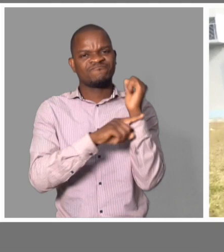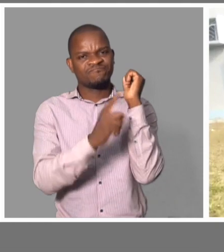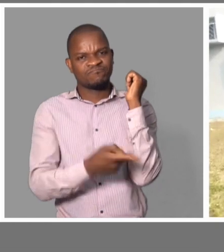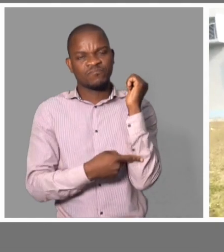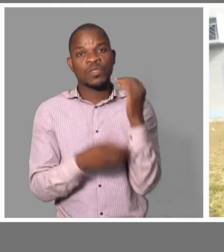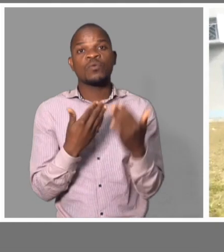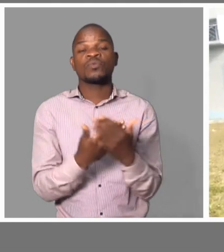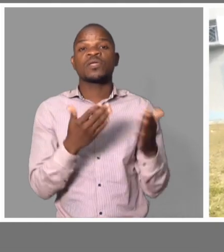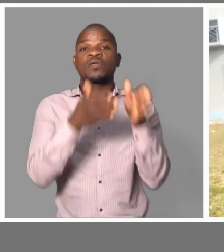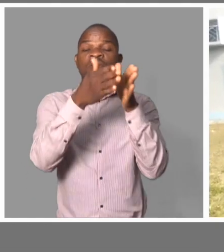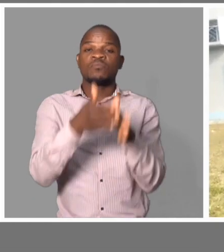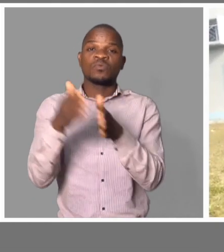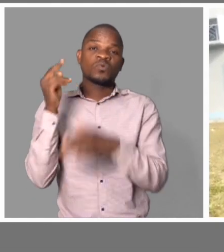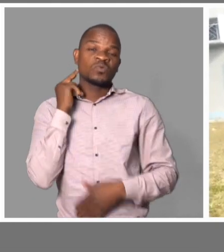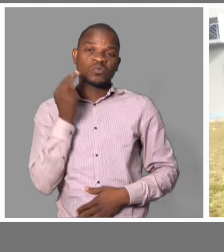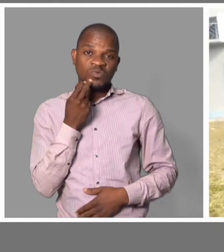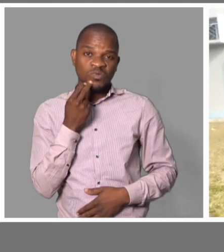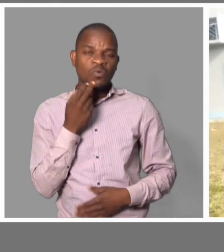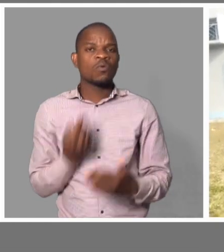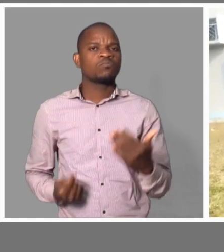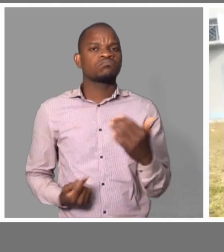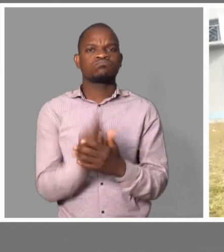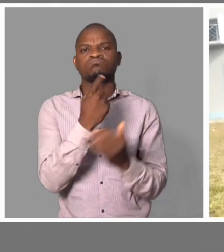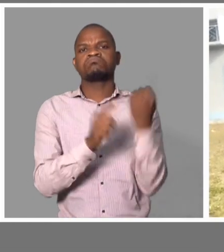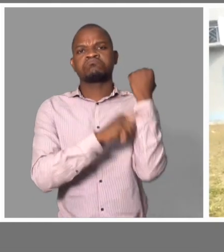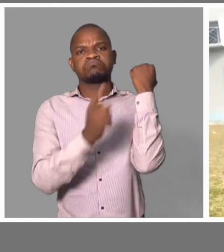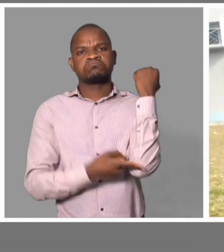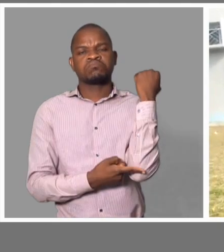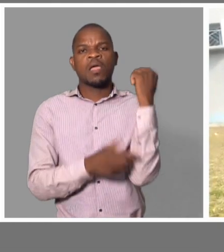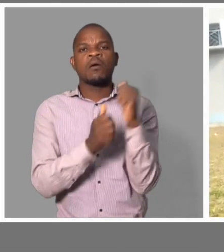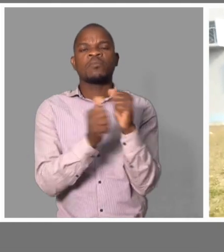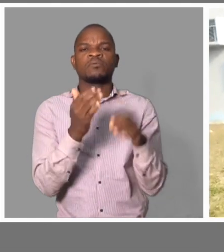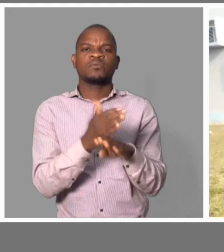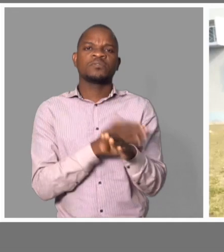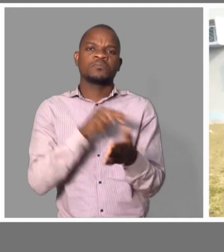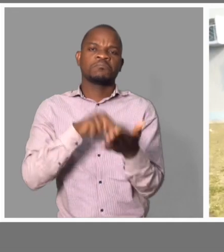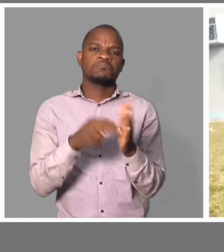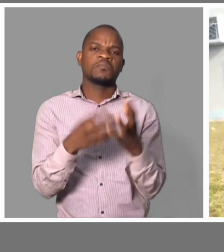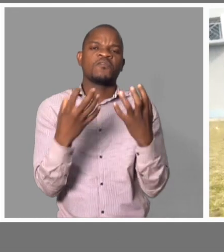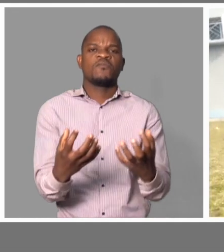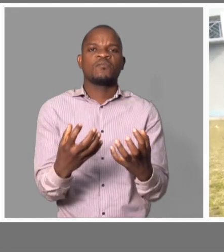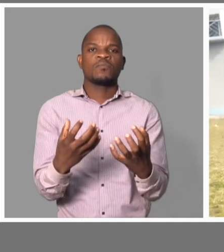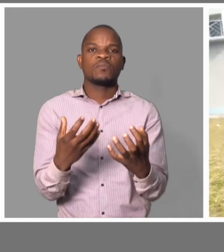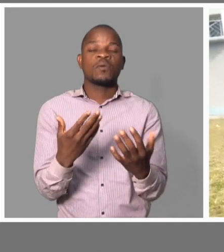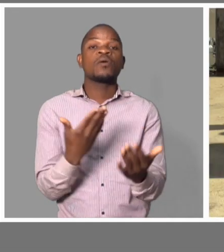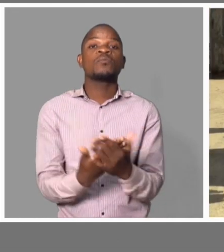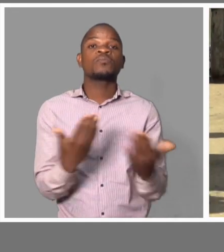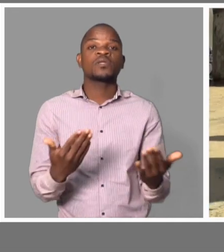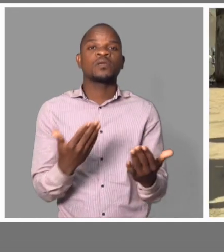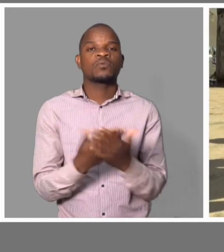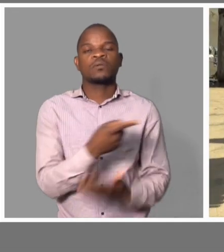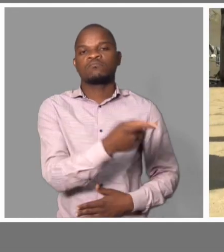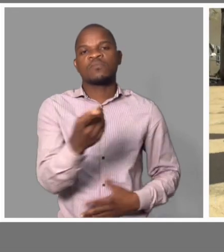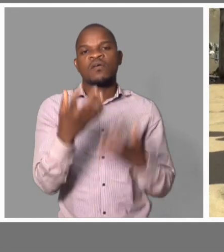Porque a surda faz filhos sem plano. Mas isso acontece porque eles não têm